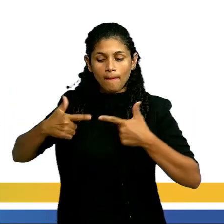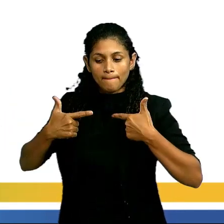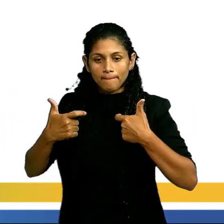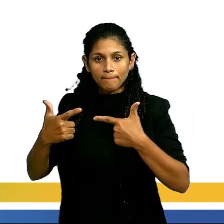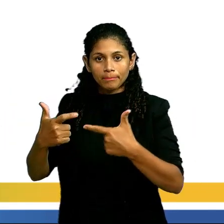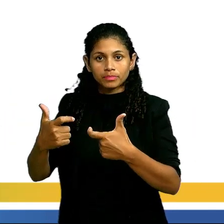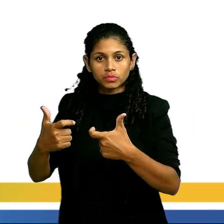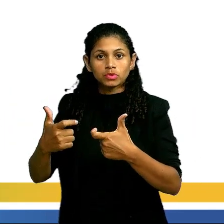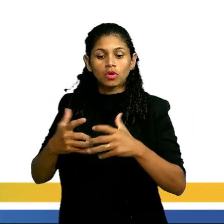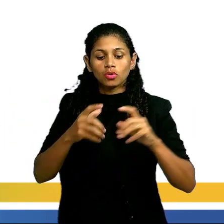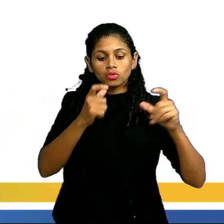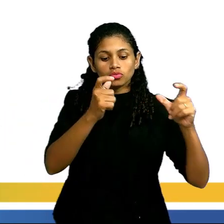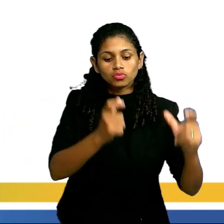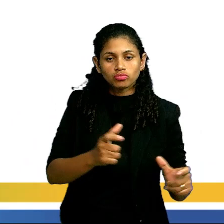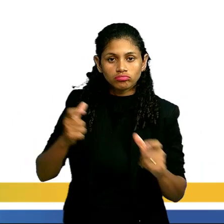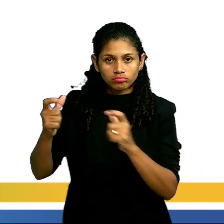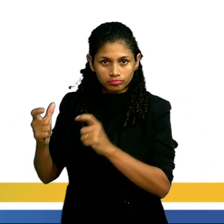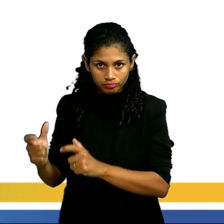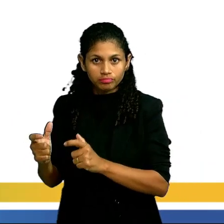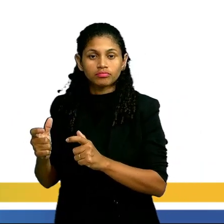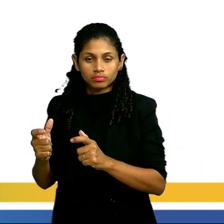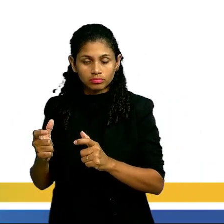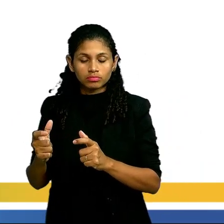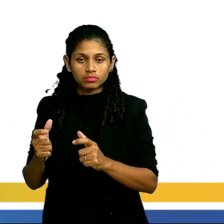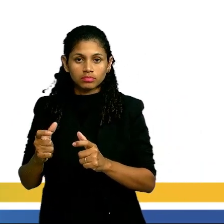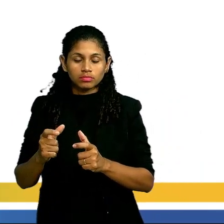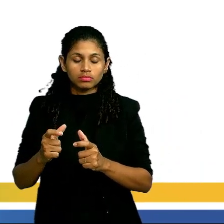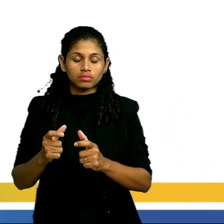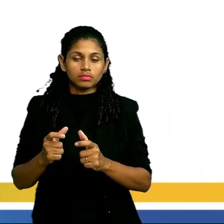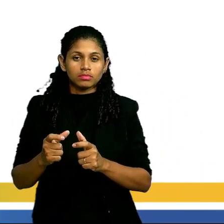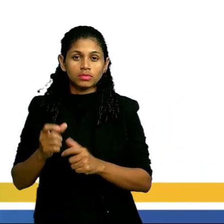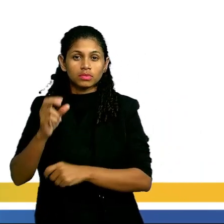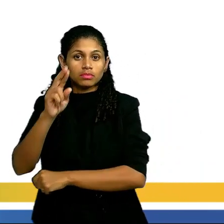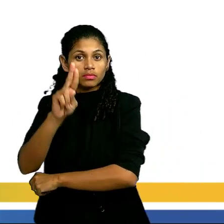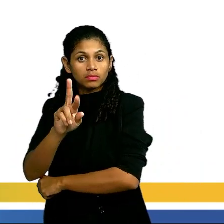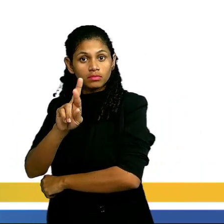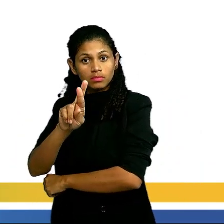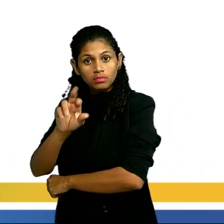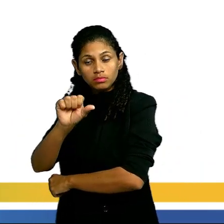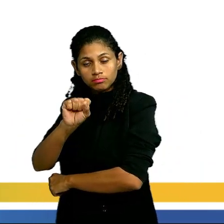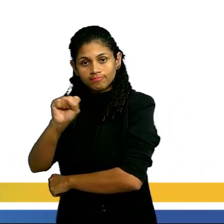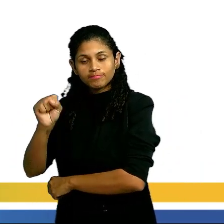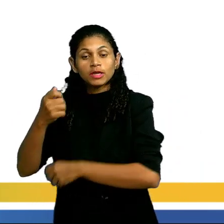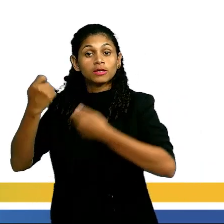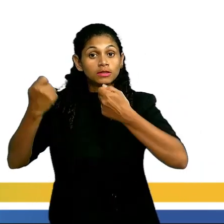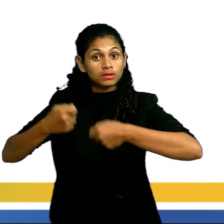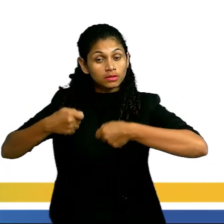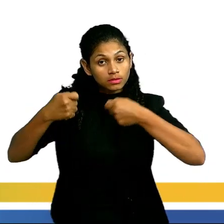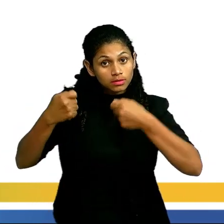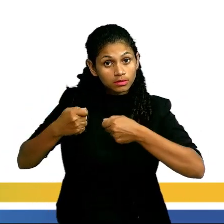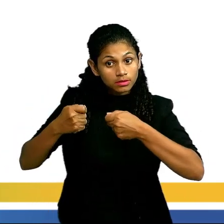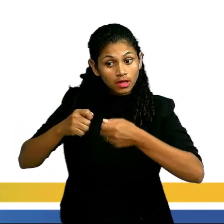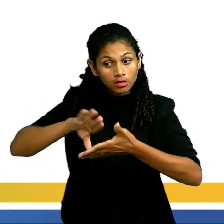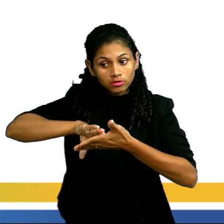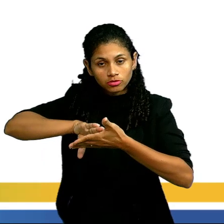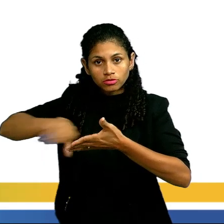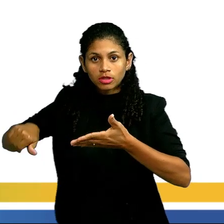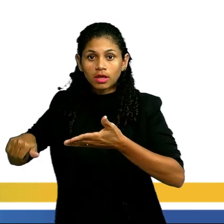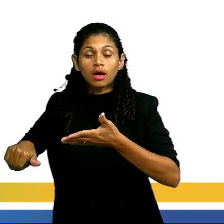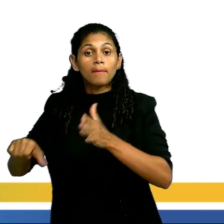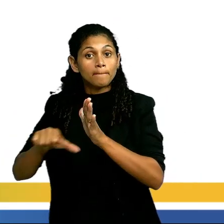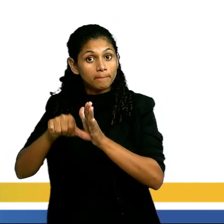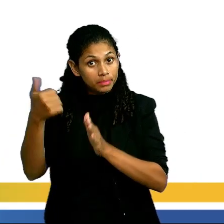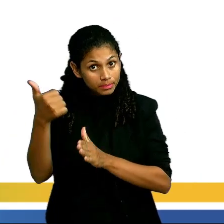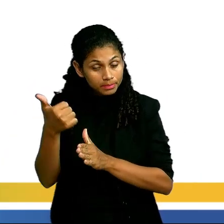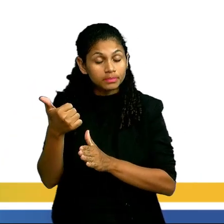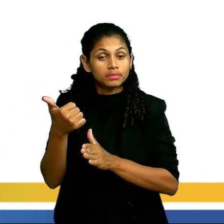territórios inimigos. Basicamente, né, a Rússia teria que retirar primeiro para que depois os Estados Unidos retirassem. Essa charge que você está vendo